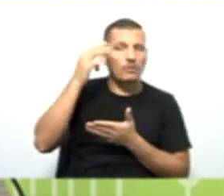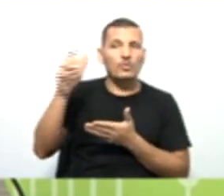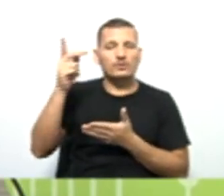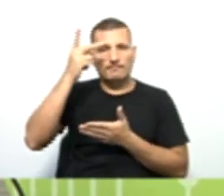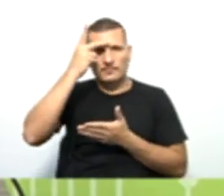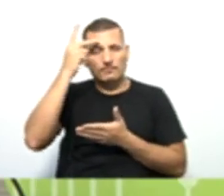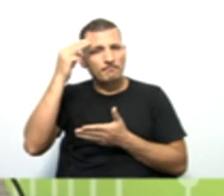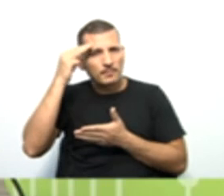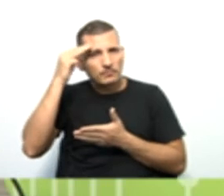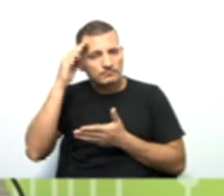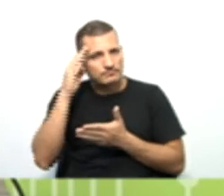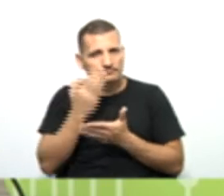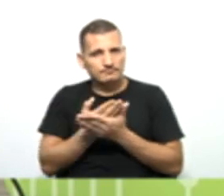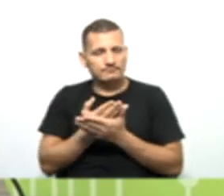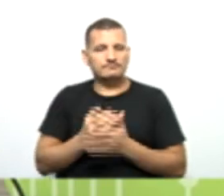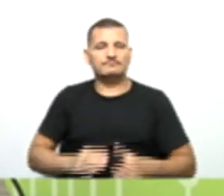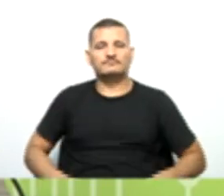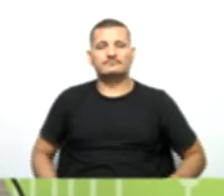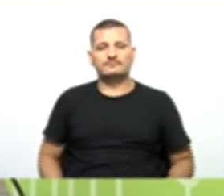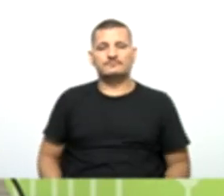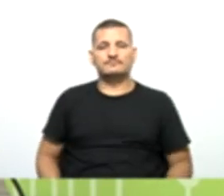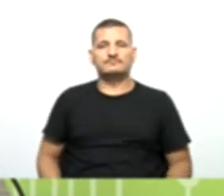ok?